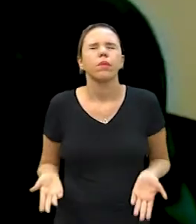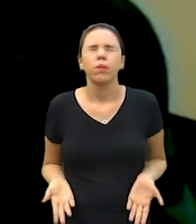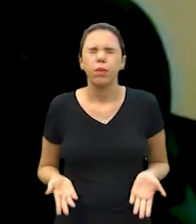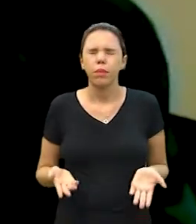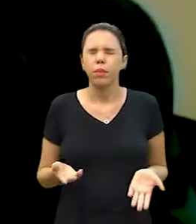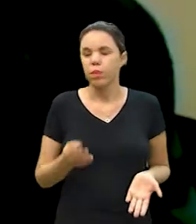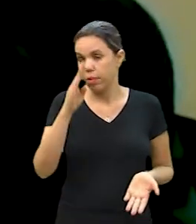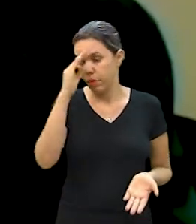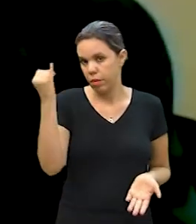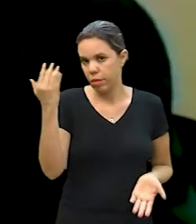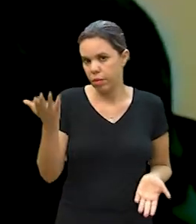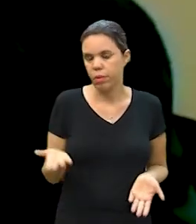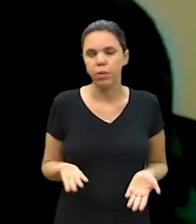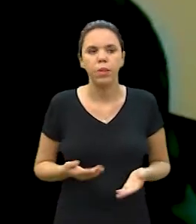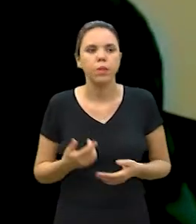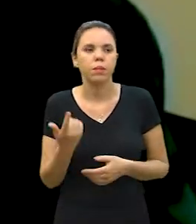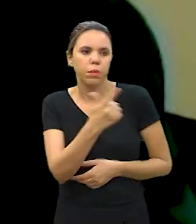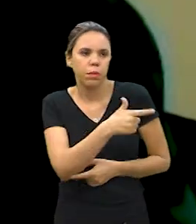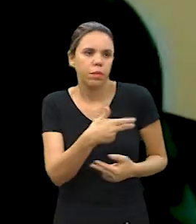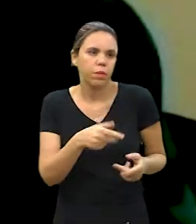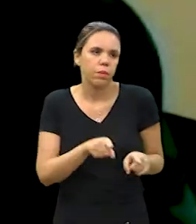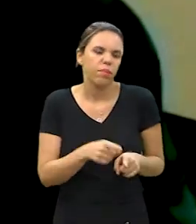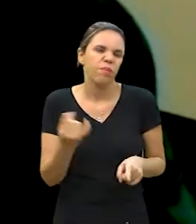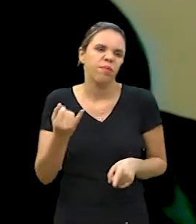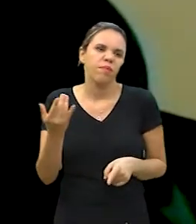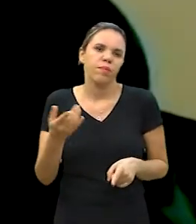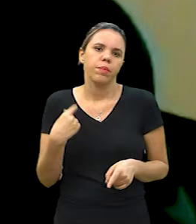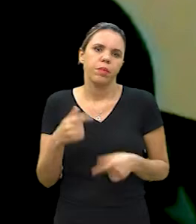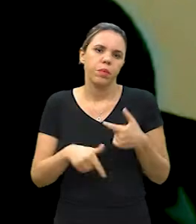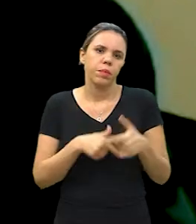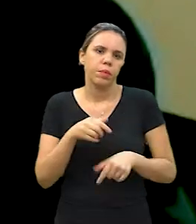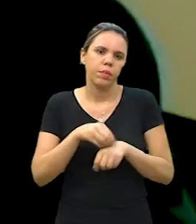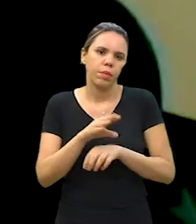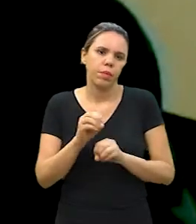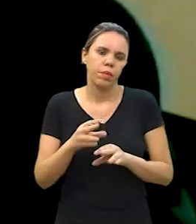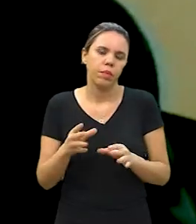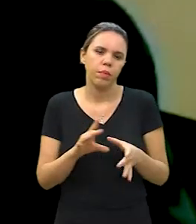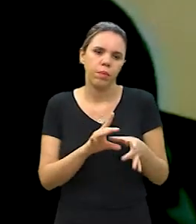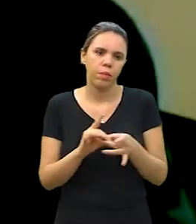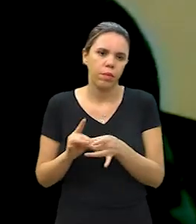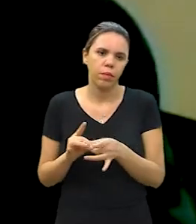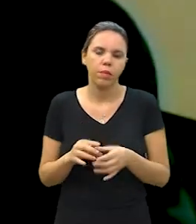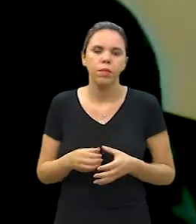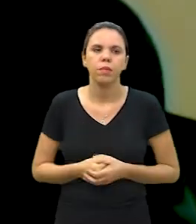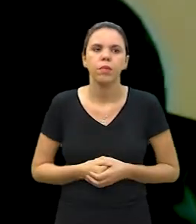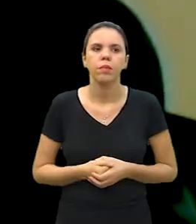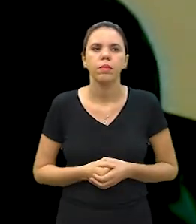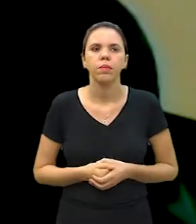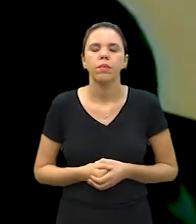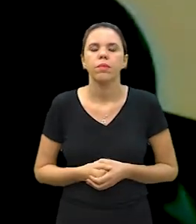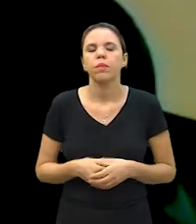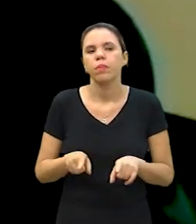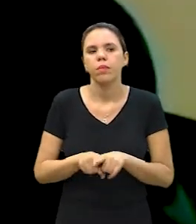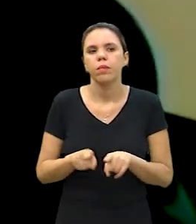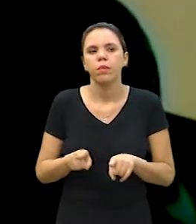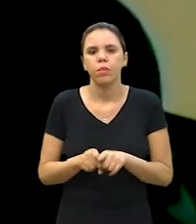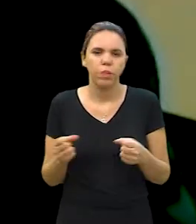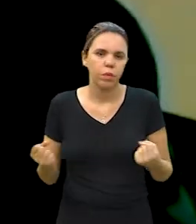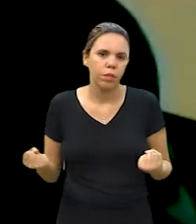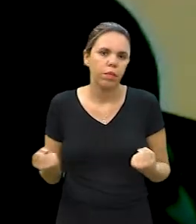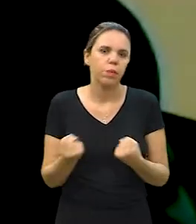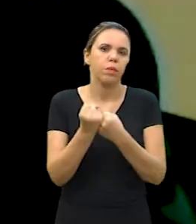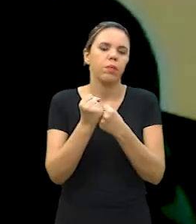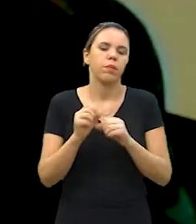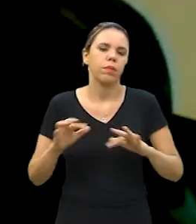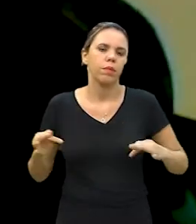problema, né? Isso é fundamental, né? Outra coisa que é importante a gente trabalhar nesse contexto é também esse